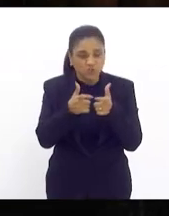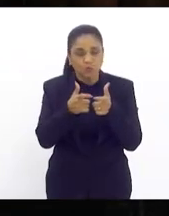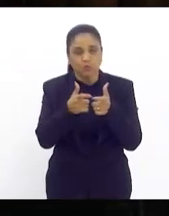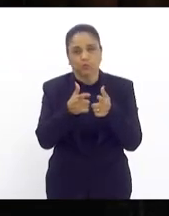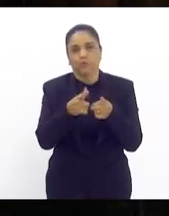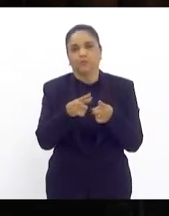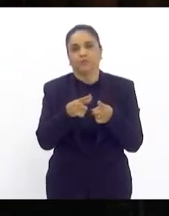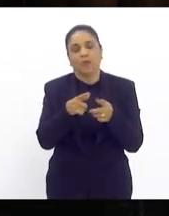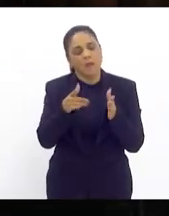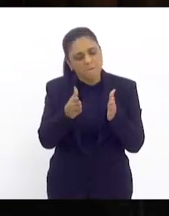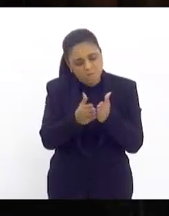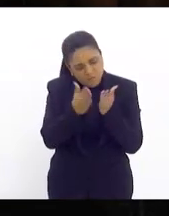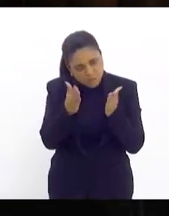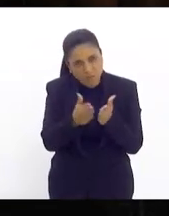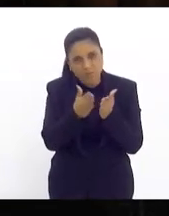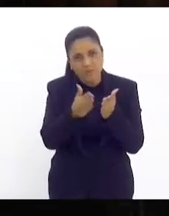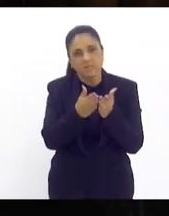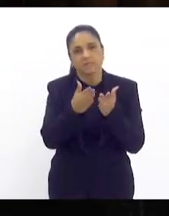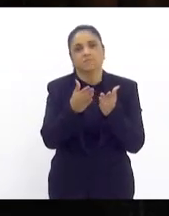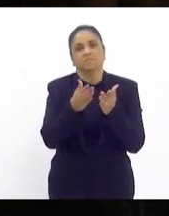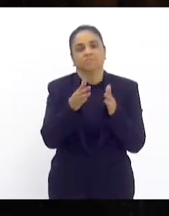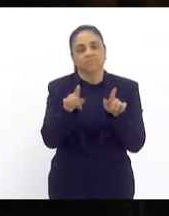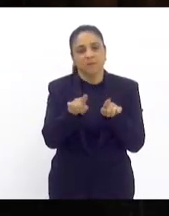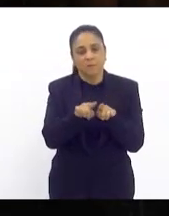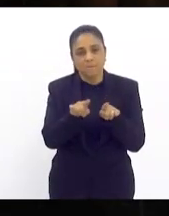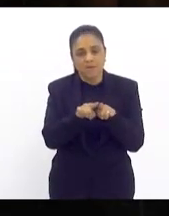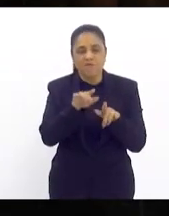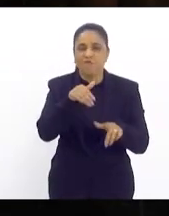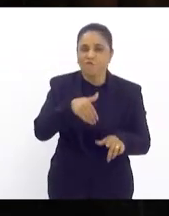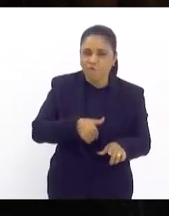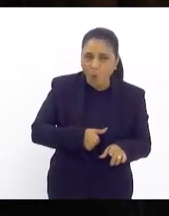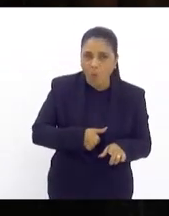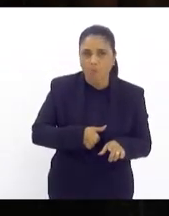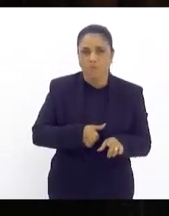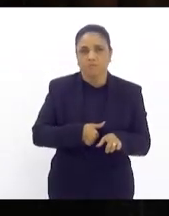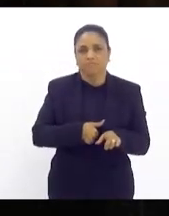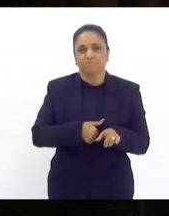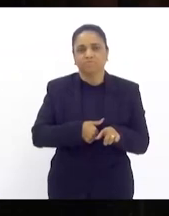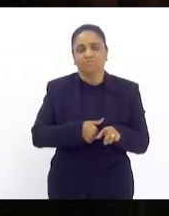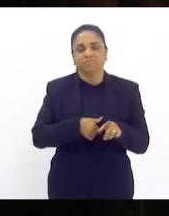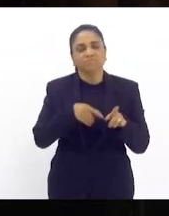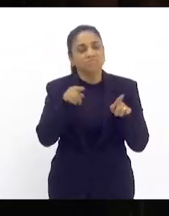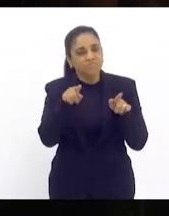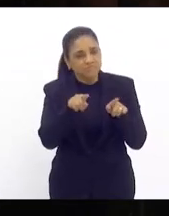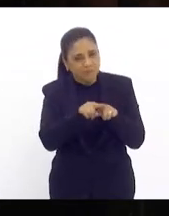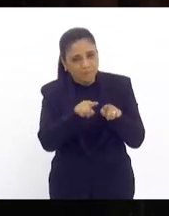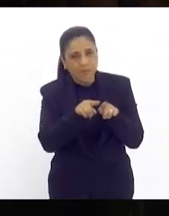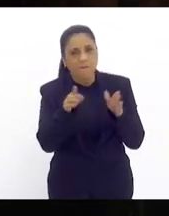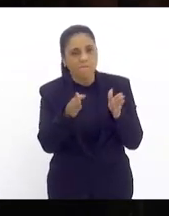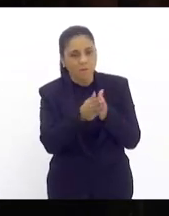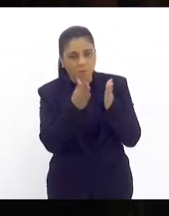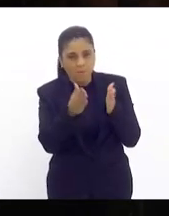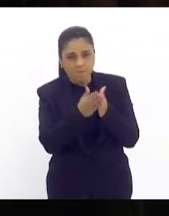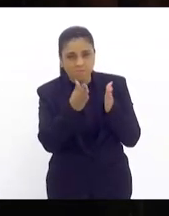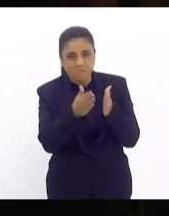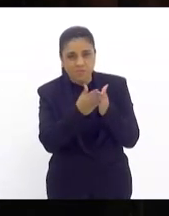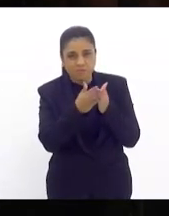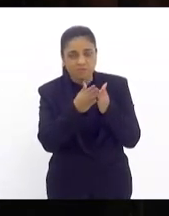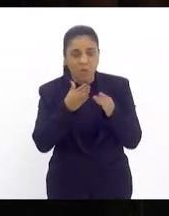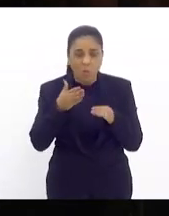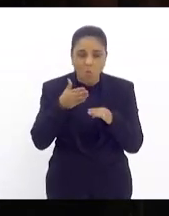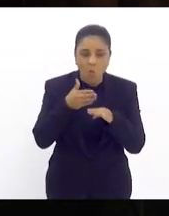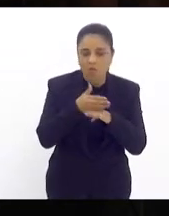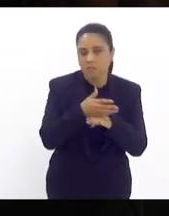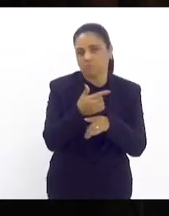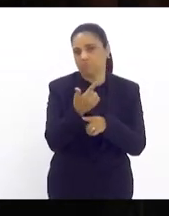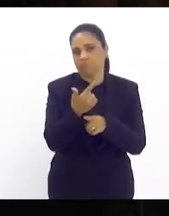essa mesma pobreza pode ser alvo da fome quando pode ser alvo do não acesso à